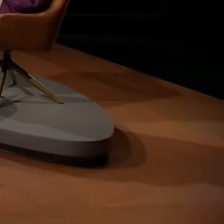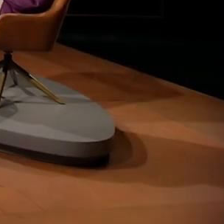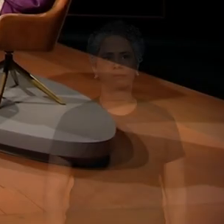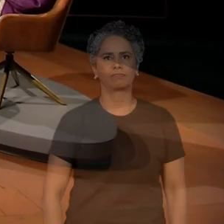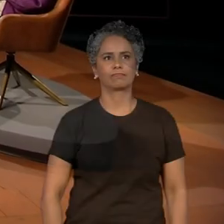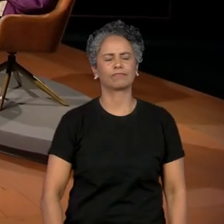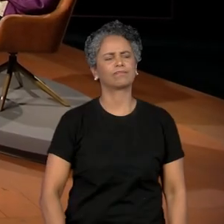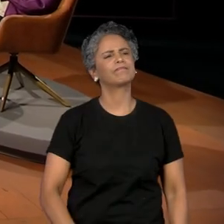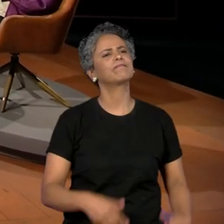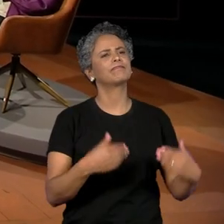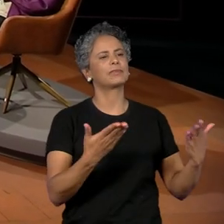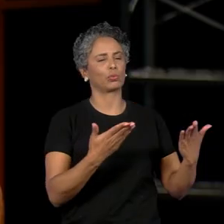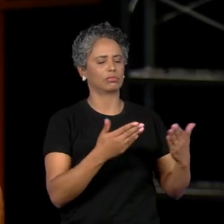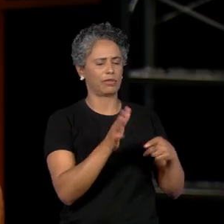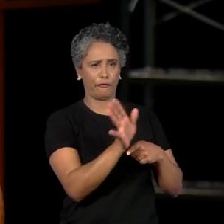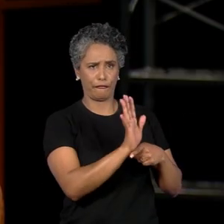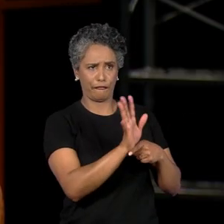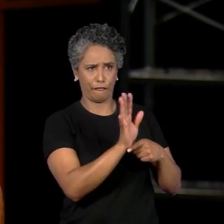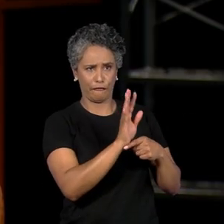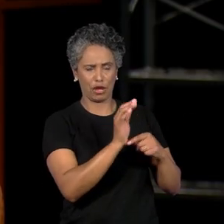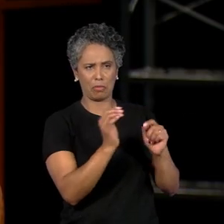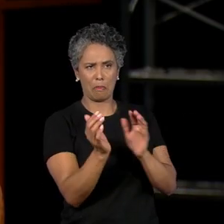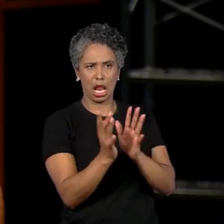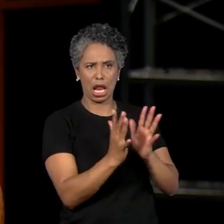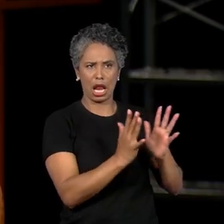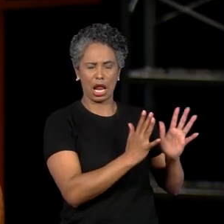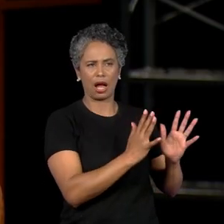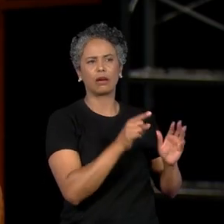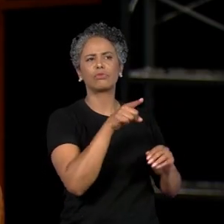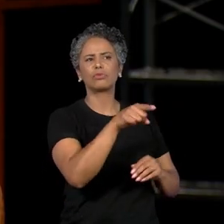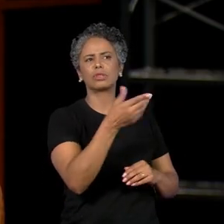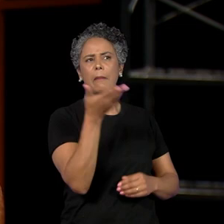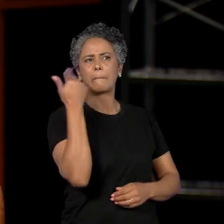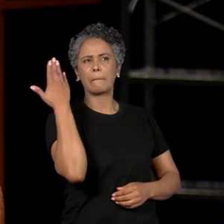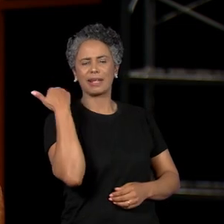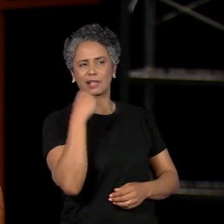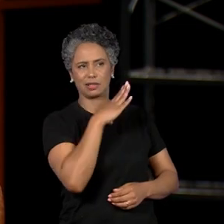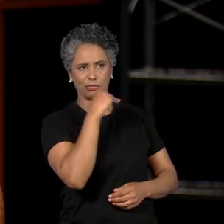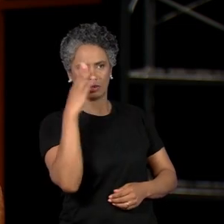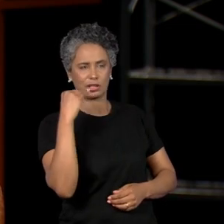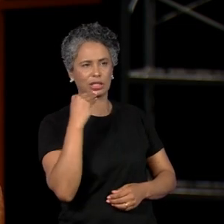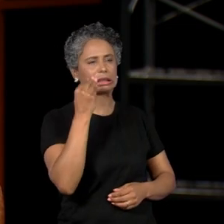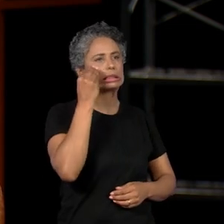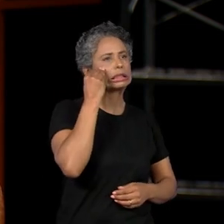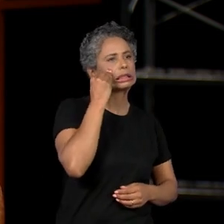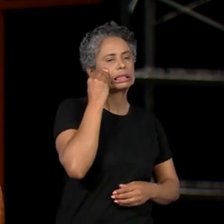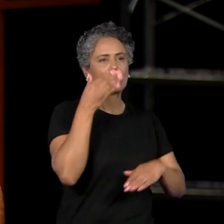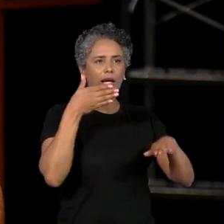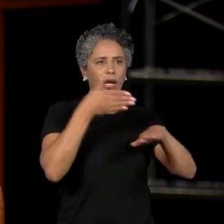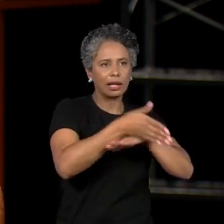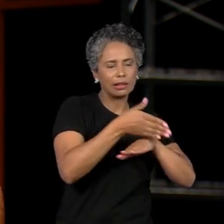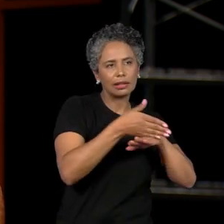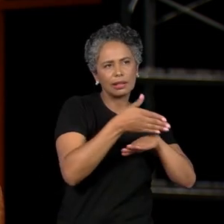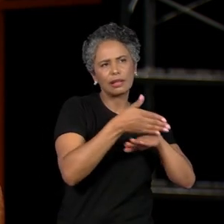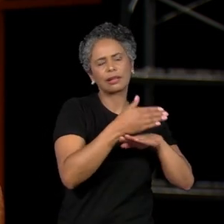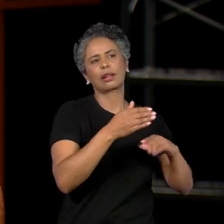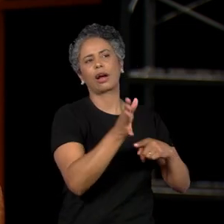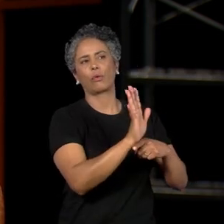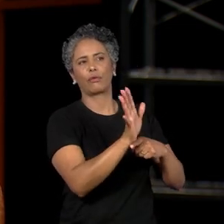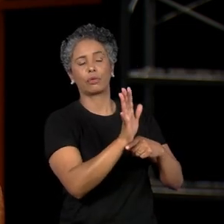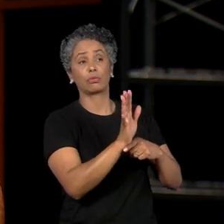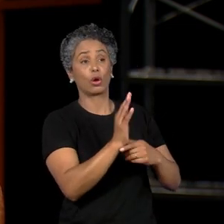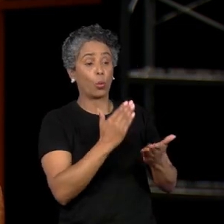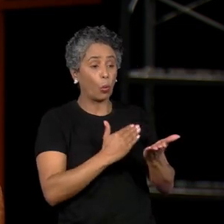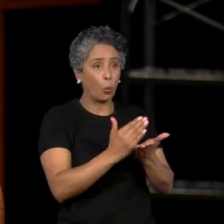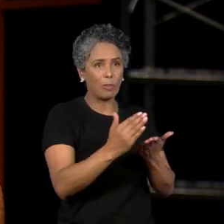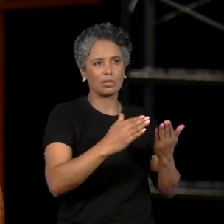Décio, agora falando em filmes, na adolescência você foi fazer um teste para um filme e aí começa o teu envolvimento com o pessoal do Teatro Mineiro